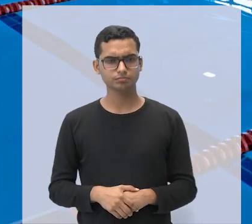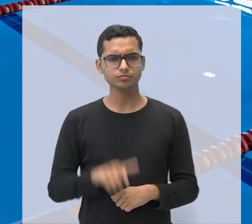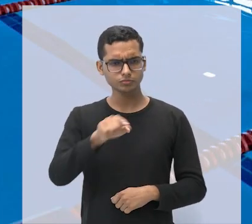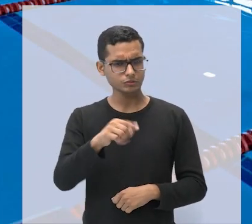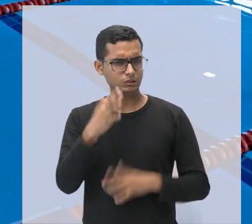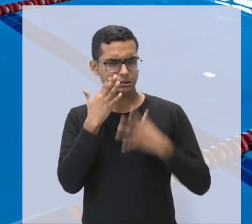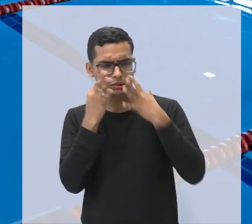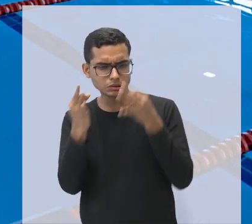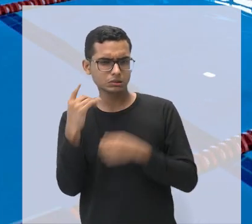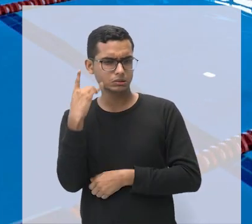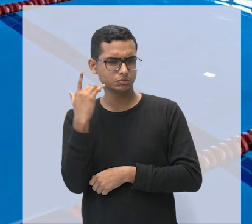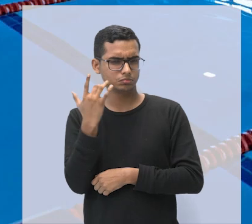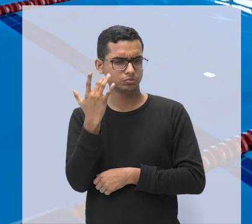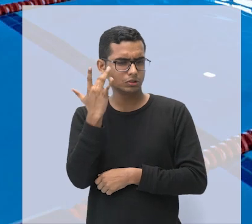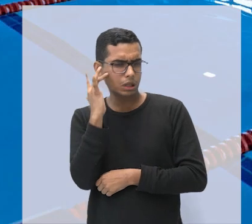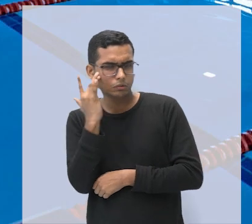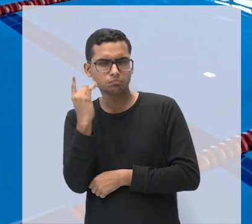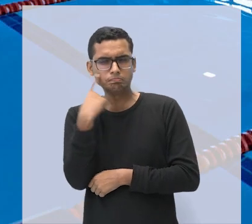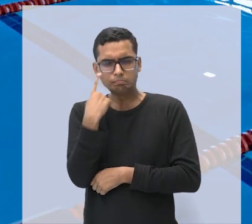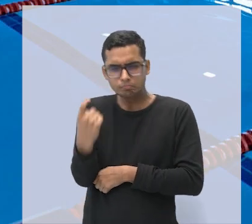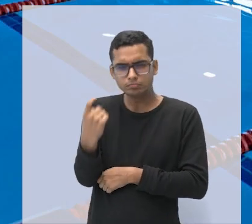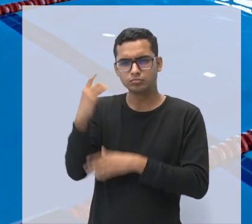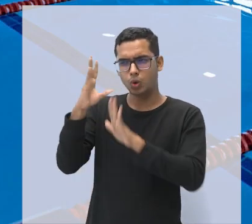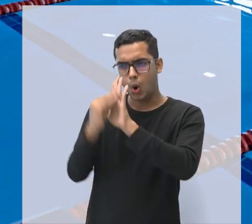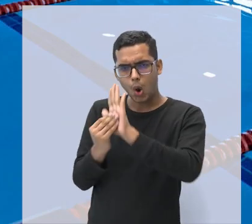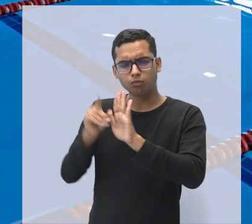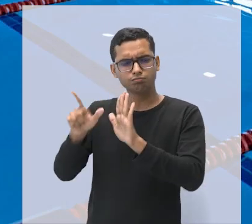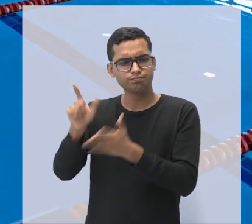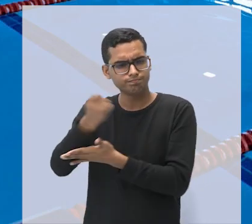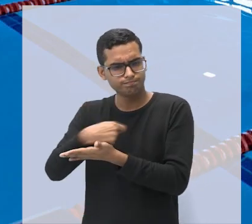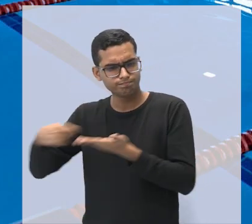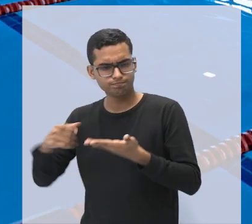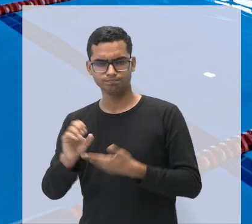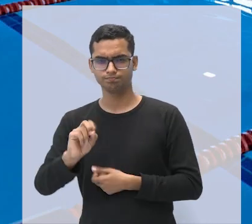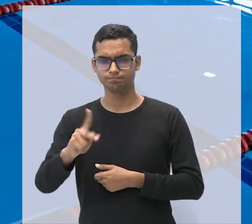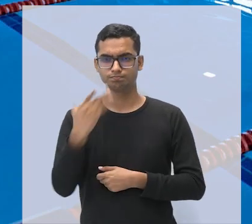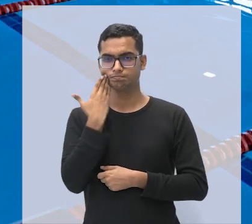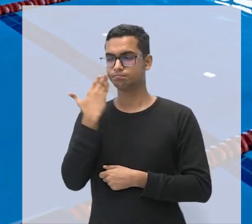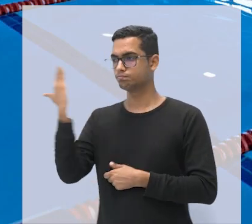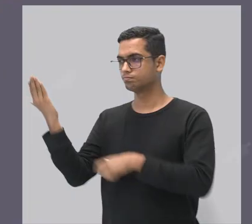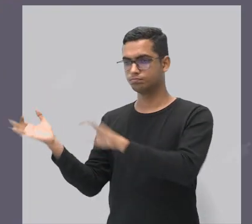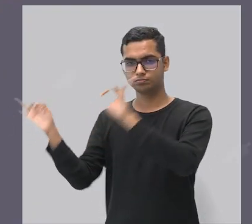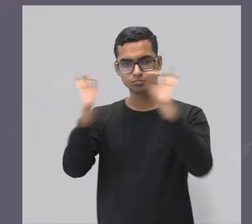que mais chamarem a atenção de vocês. Observem aí.